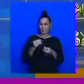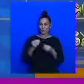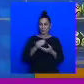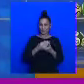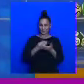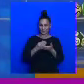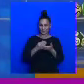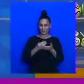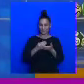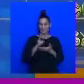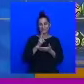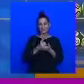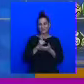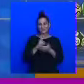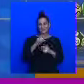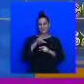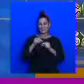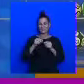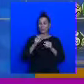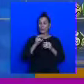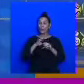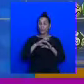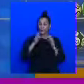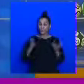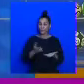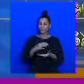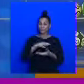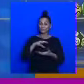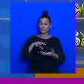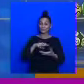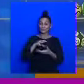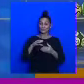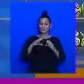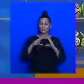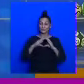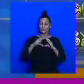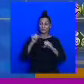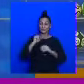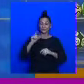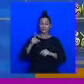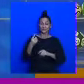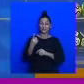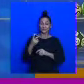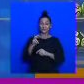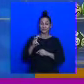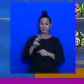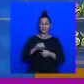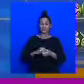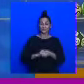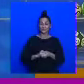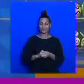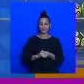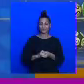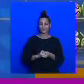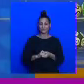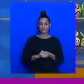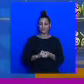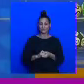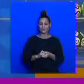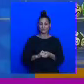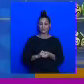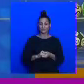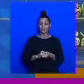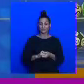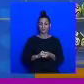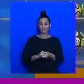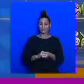Começou marcando. Vamos seguir sorteando. O globo segue girando. Bola azul, número 15. Azul,